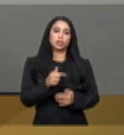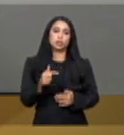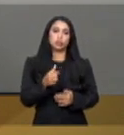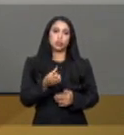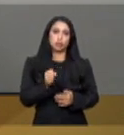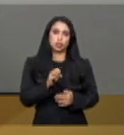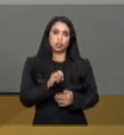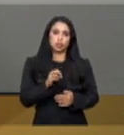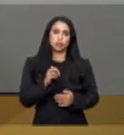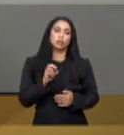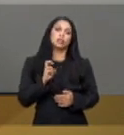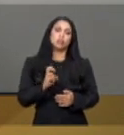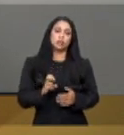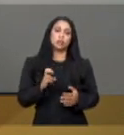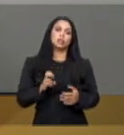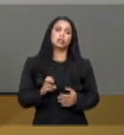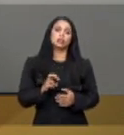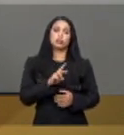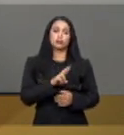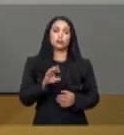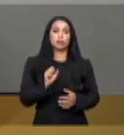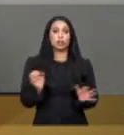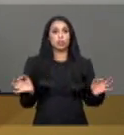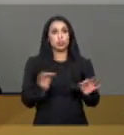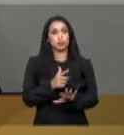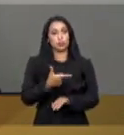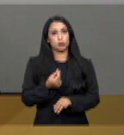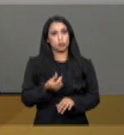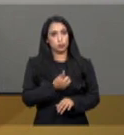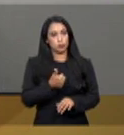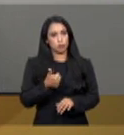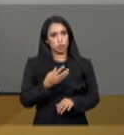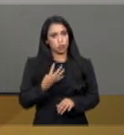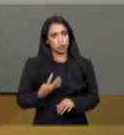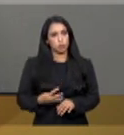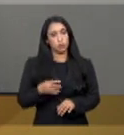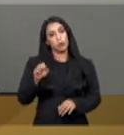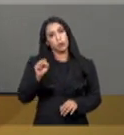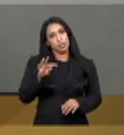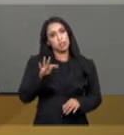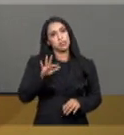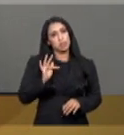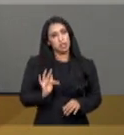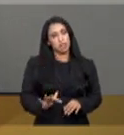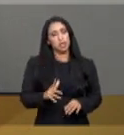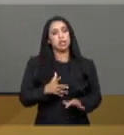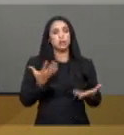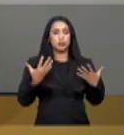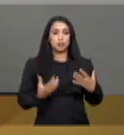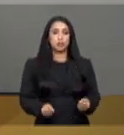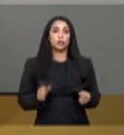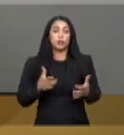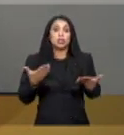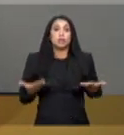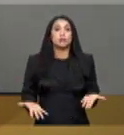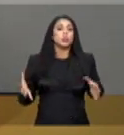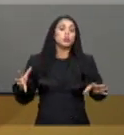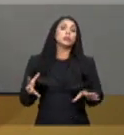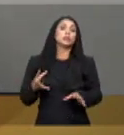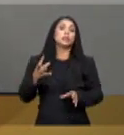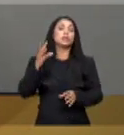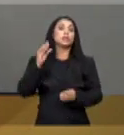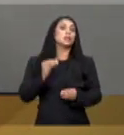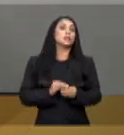240.785, encerrado em 2014, o Supremo optou. E por isso mesmo é que se concluiu ser